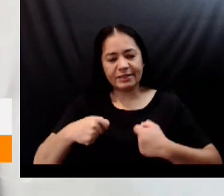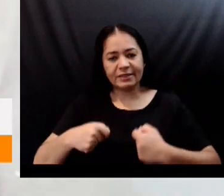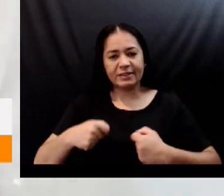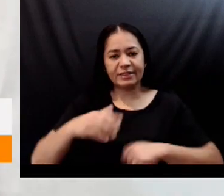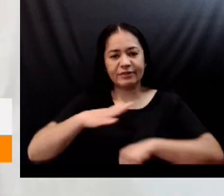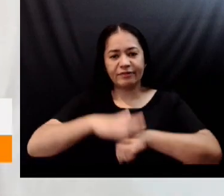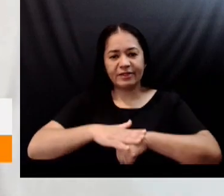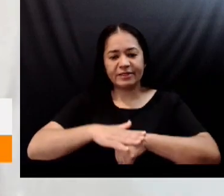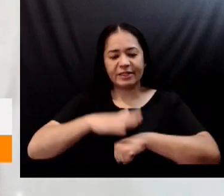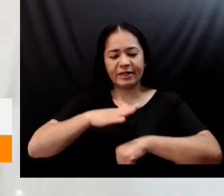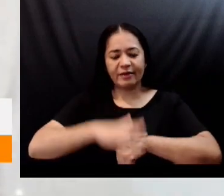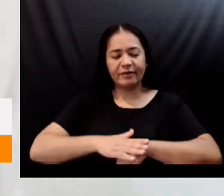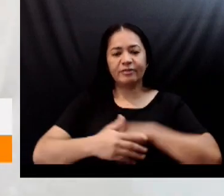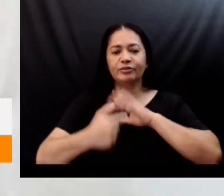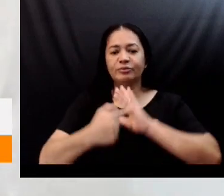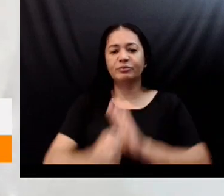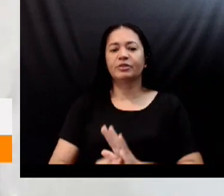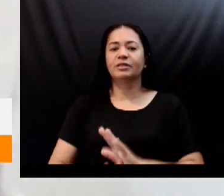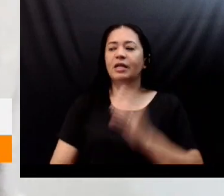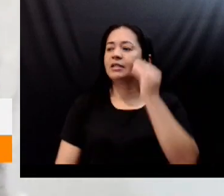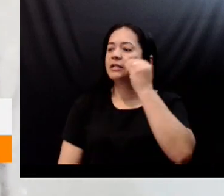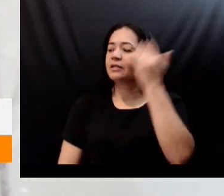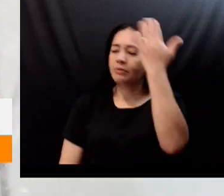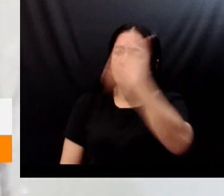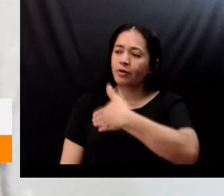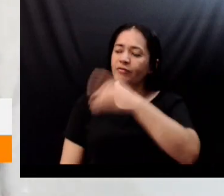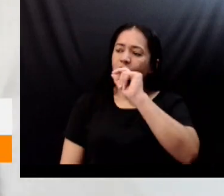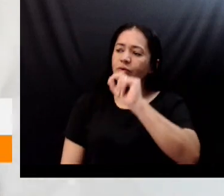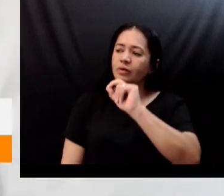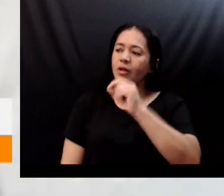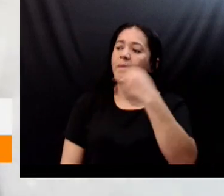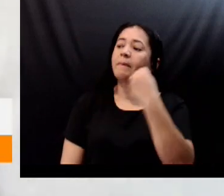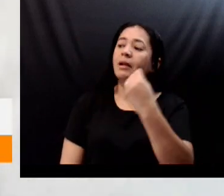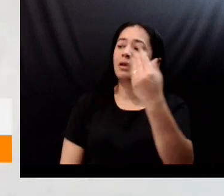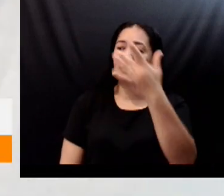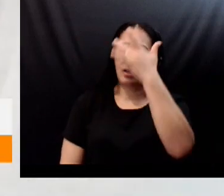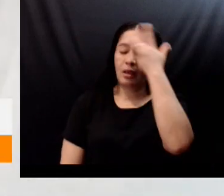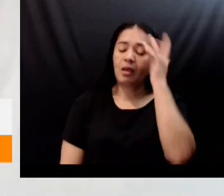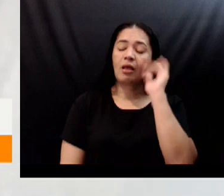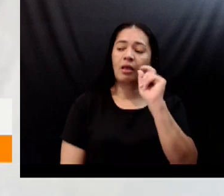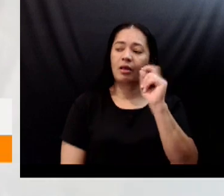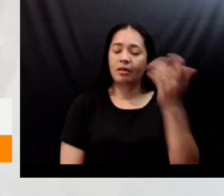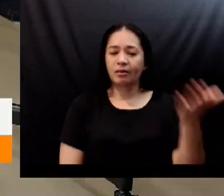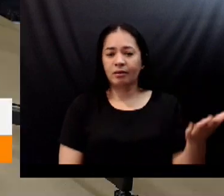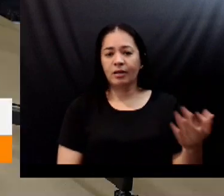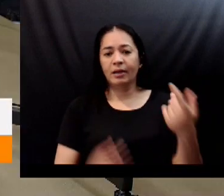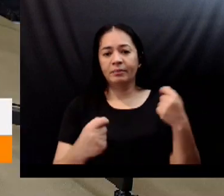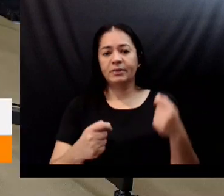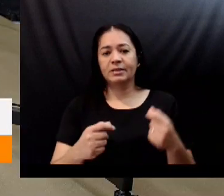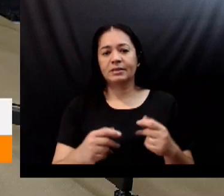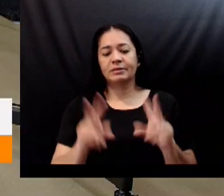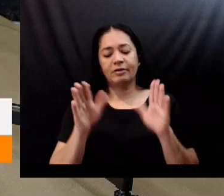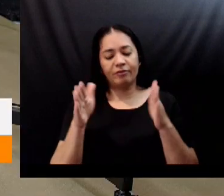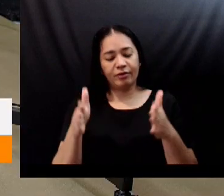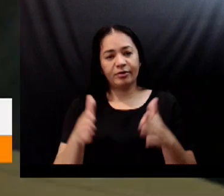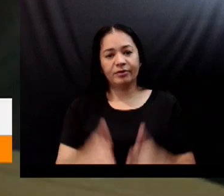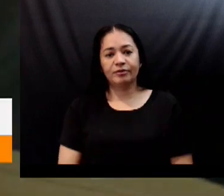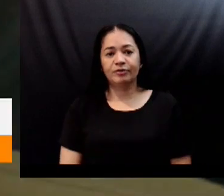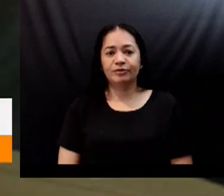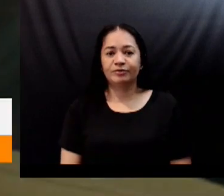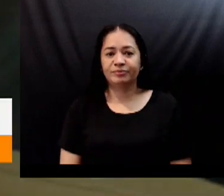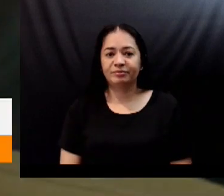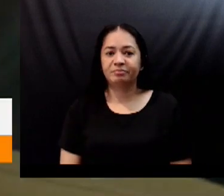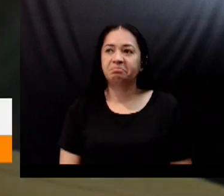mostrar. Você está tentando provar o quê e para quem? Né? Então, precisa olhar para esses temas. Muito